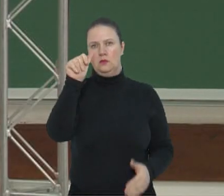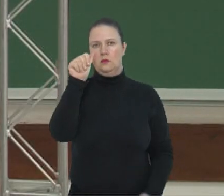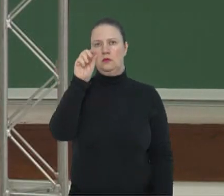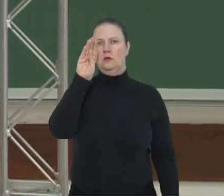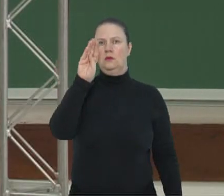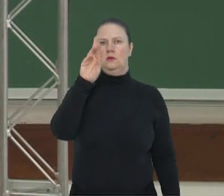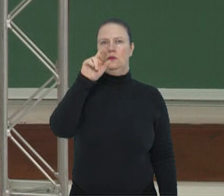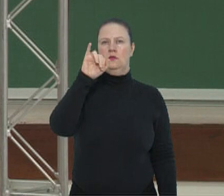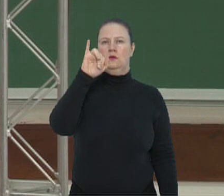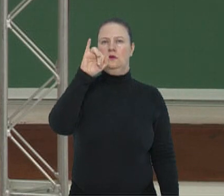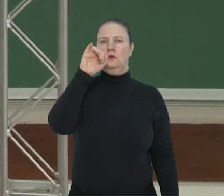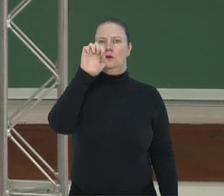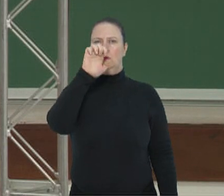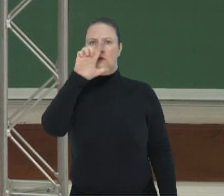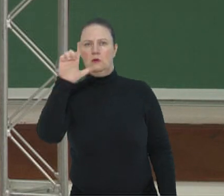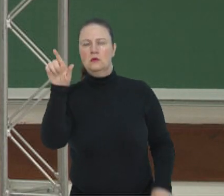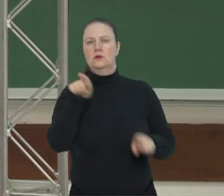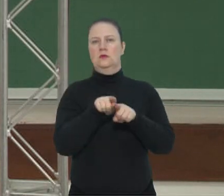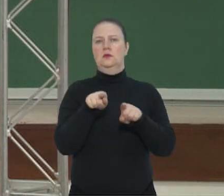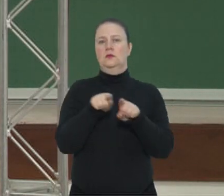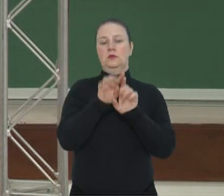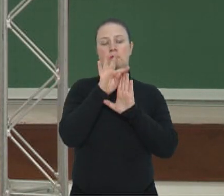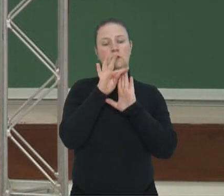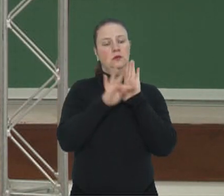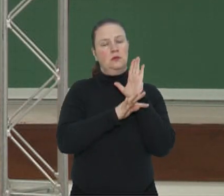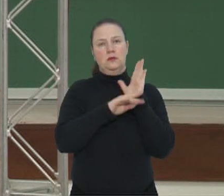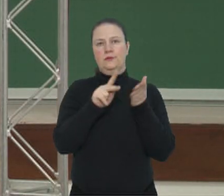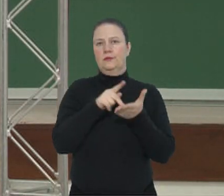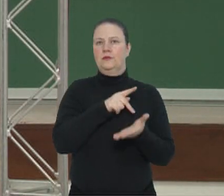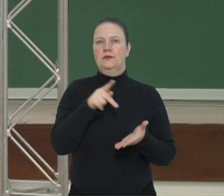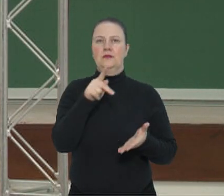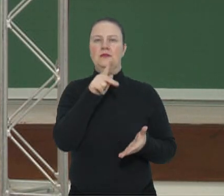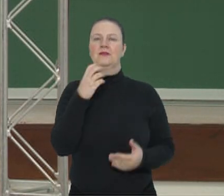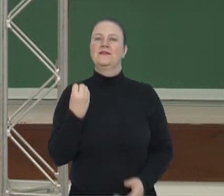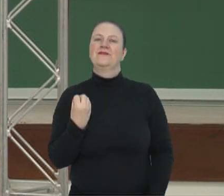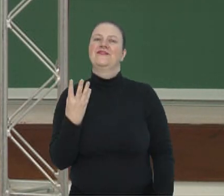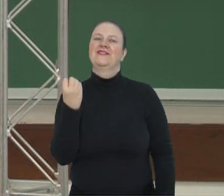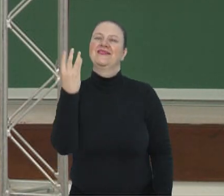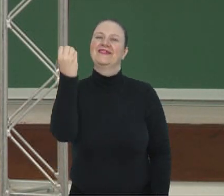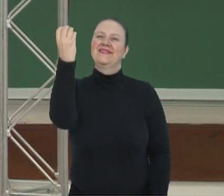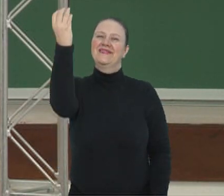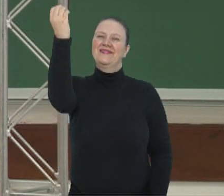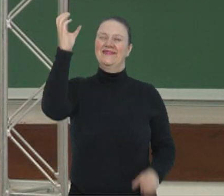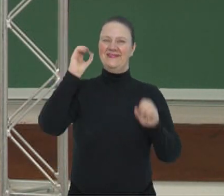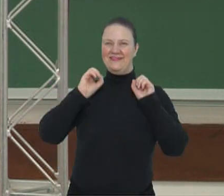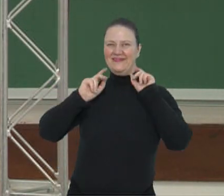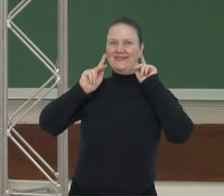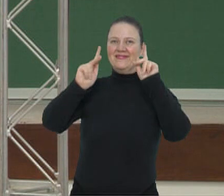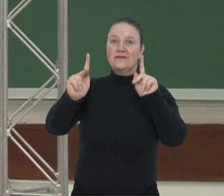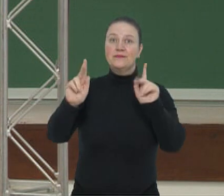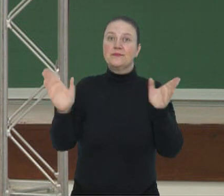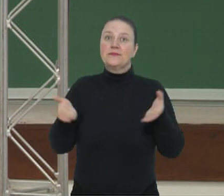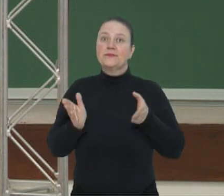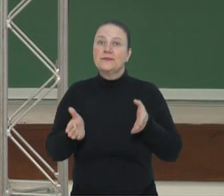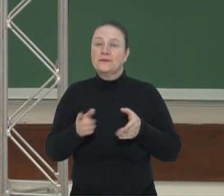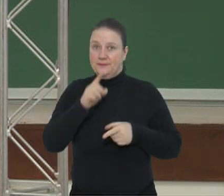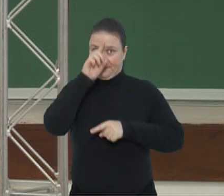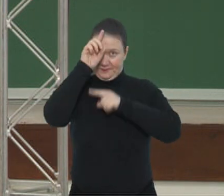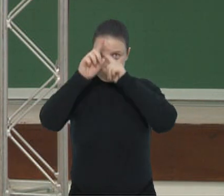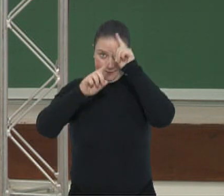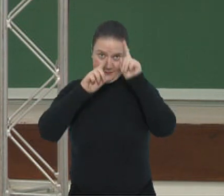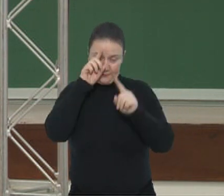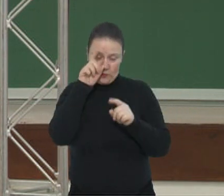aqui, e lemos esse texto, esse poema, Viajar, ok? Deixo aí a dica para